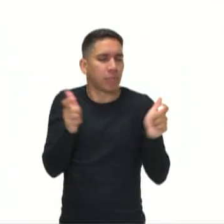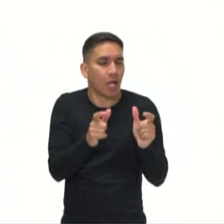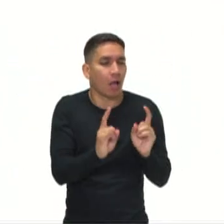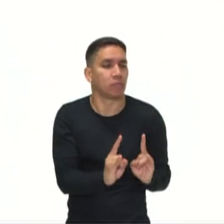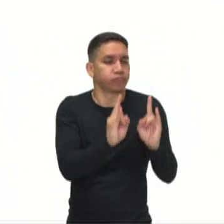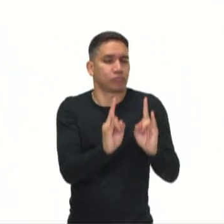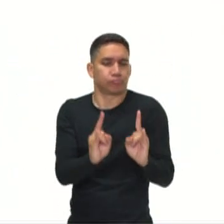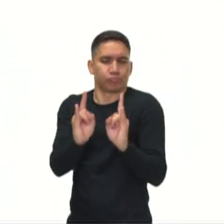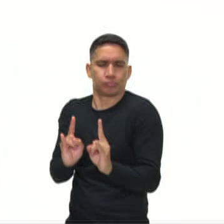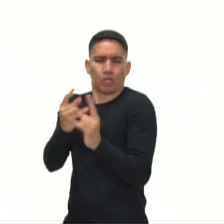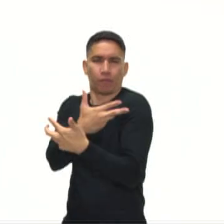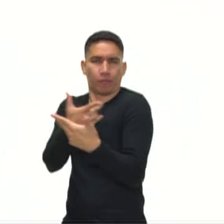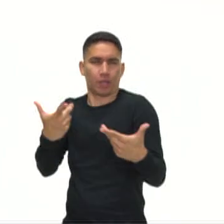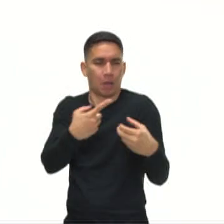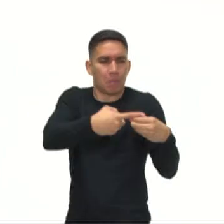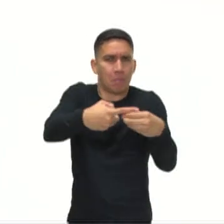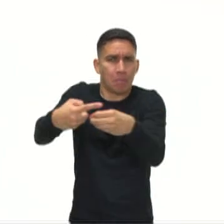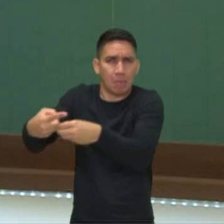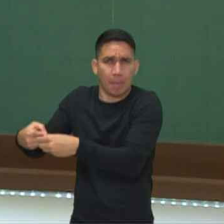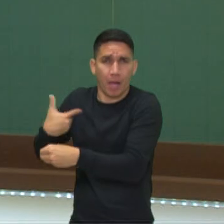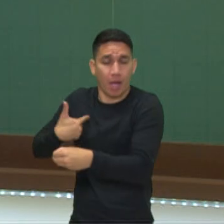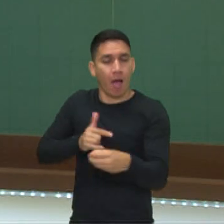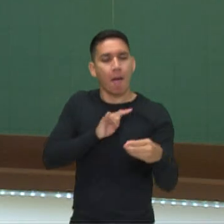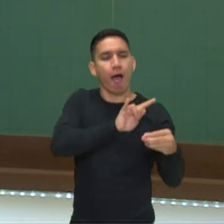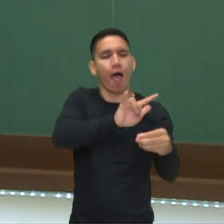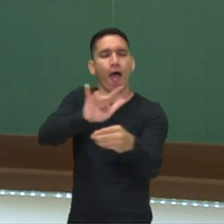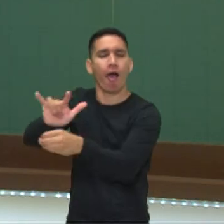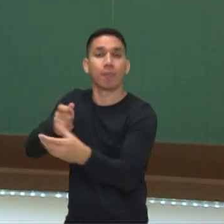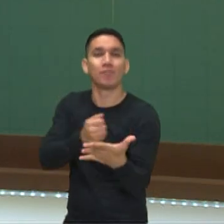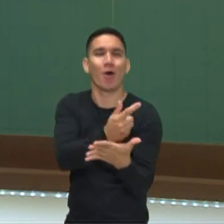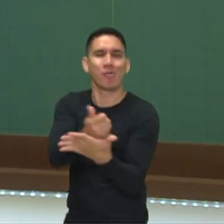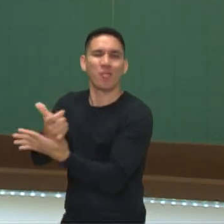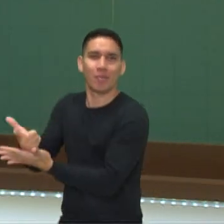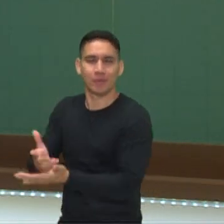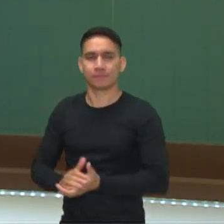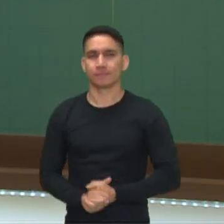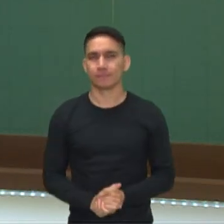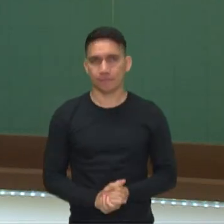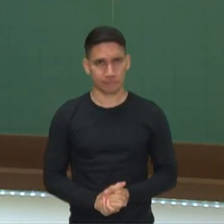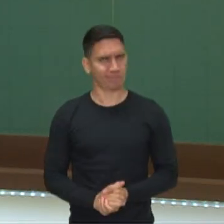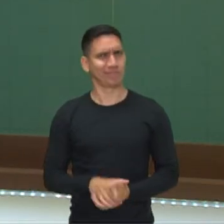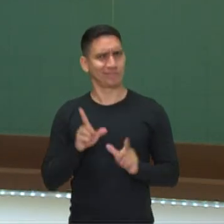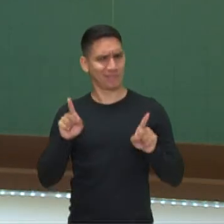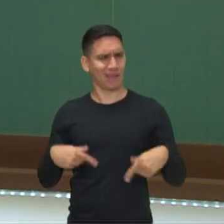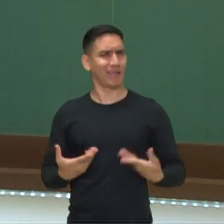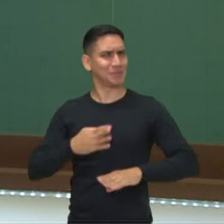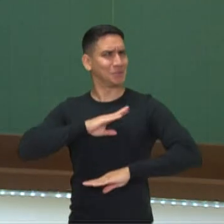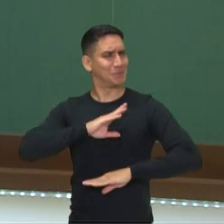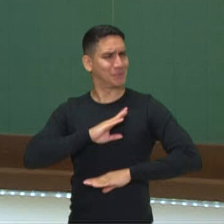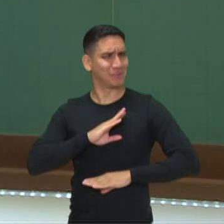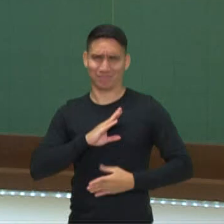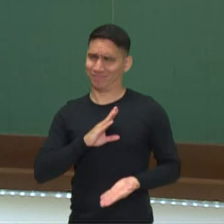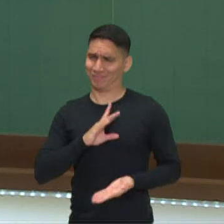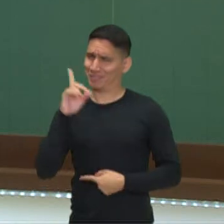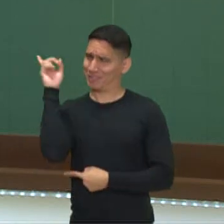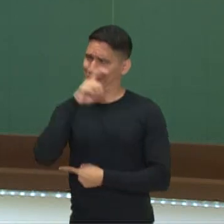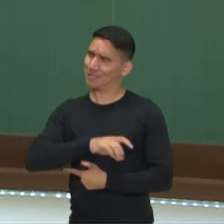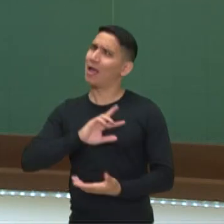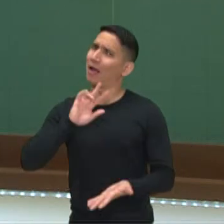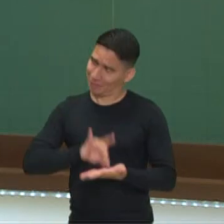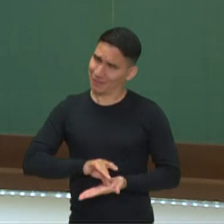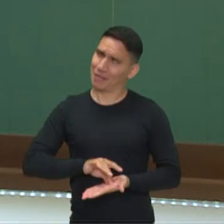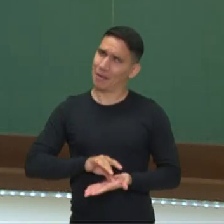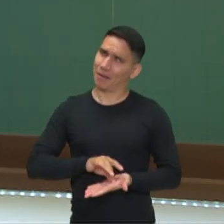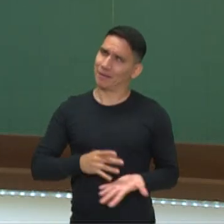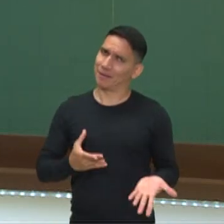cada cidade que eu amo. Então, veja, é uma situação pouco provável de acontecer, né? E